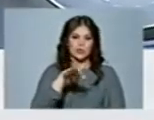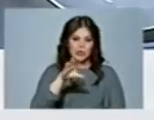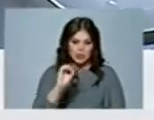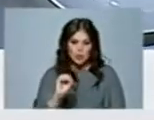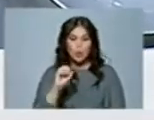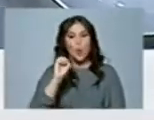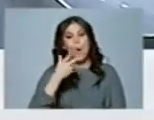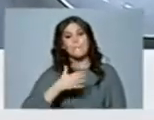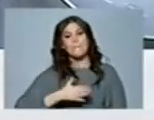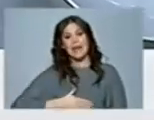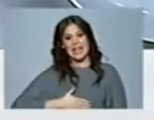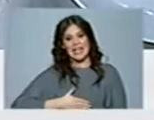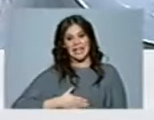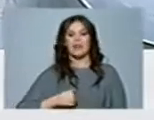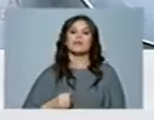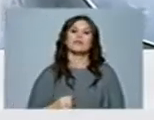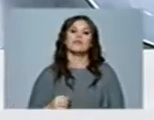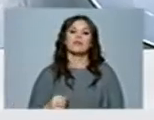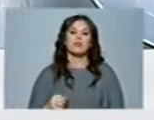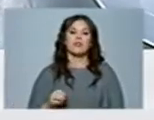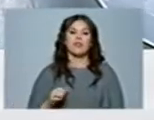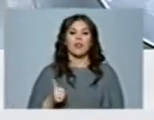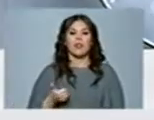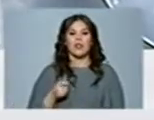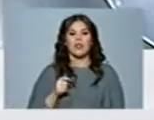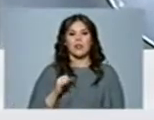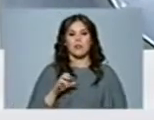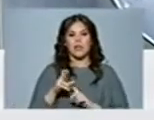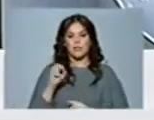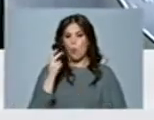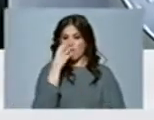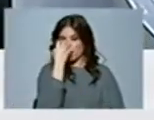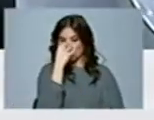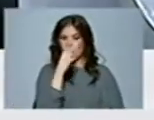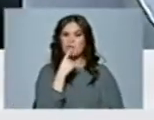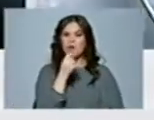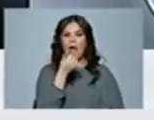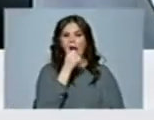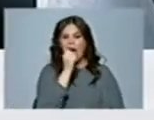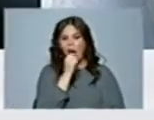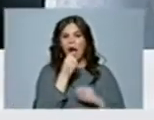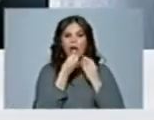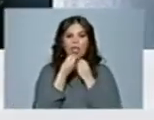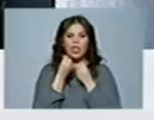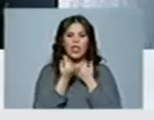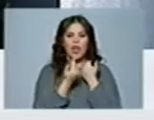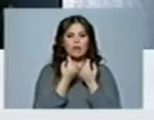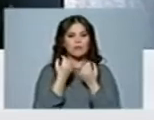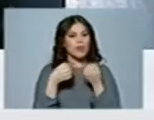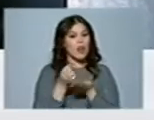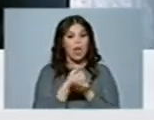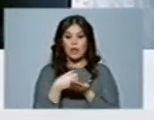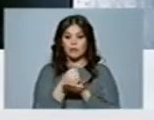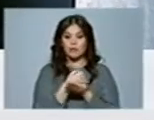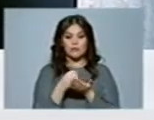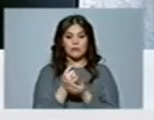barriga. Claro. O focinho. Pergunto, águas tem alguma erva? Não tem nada, portanto ele